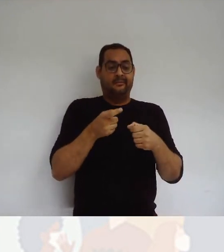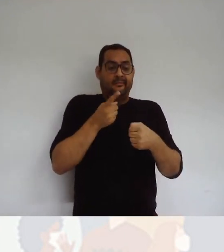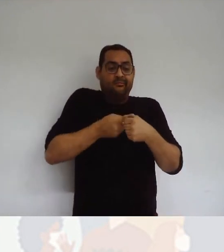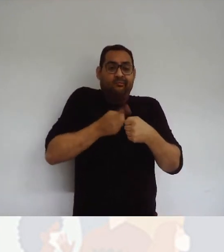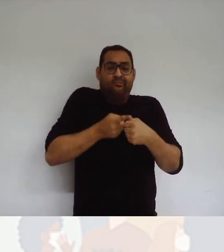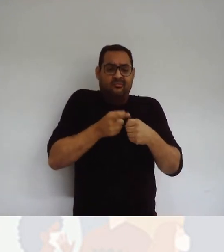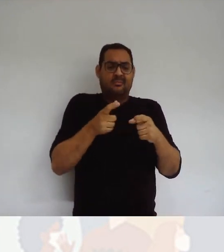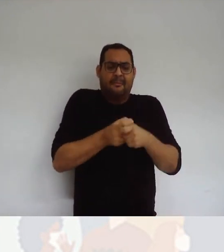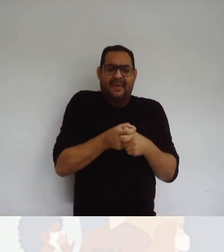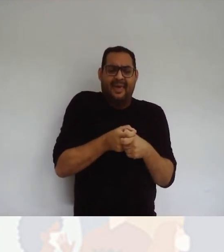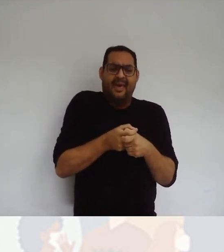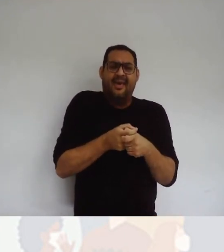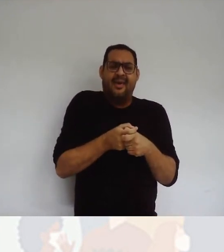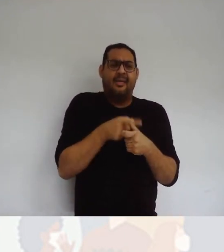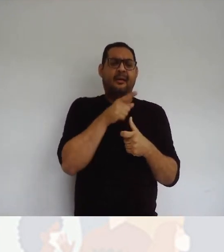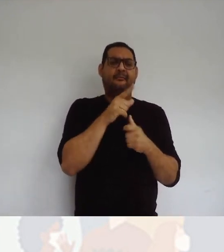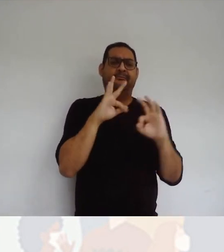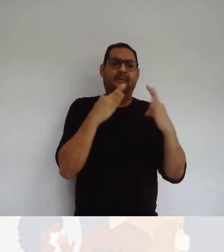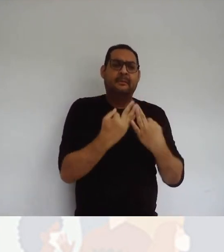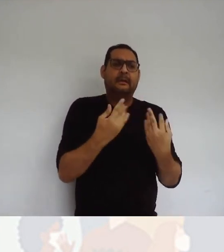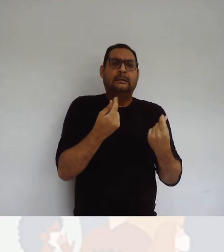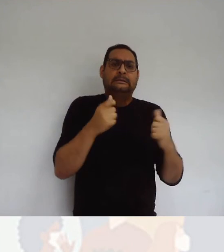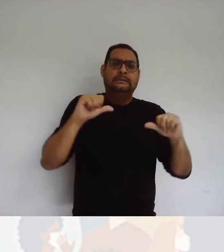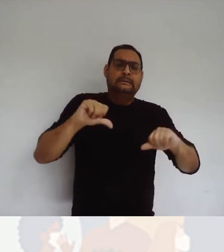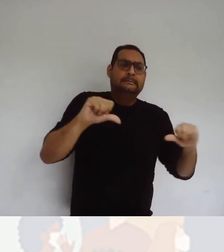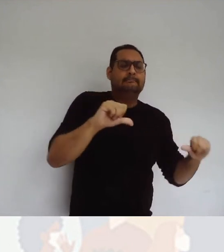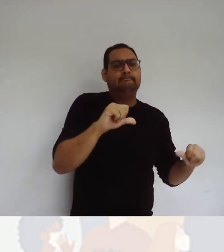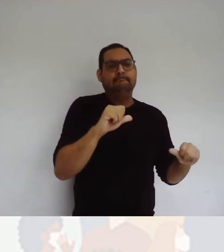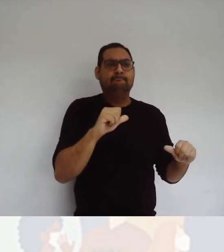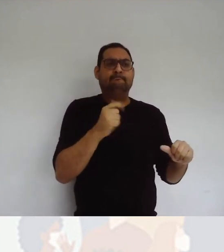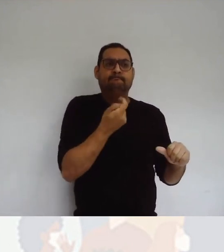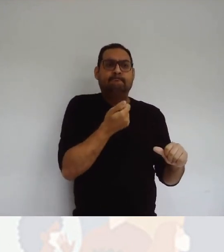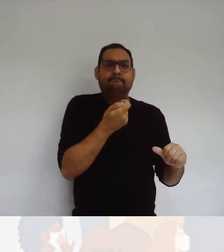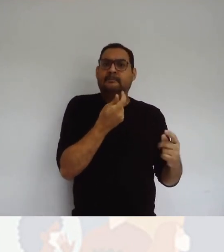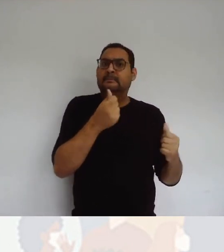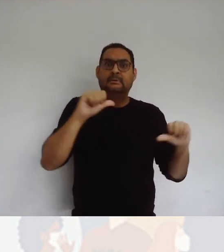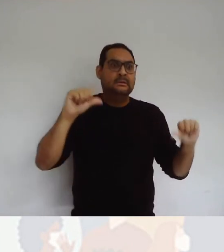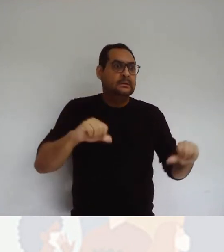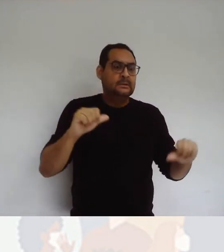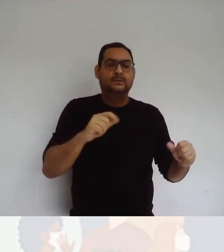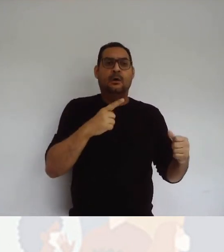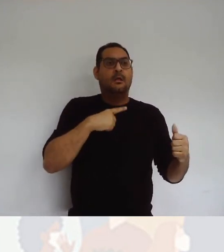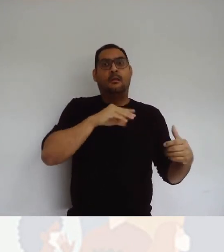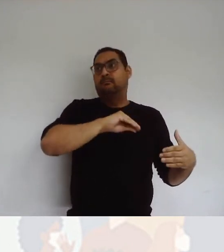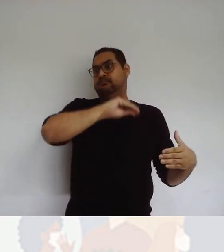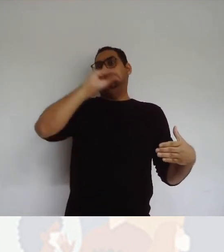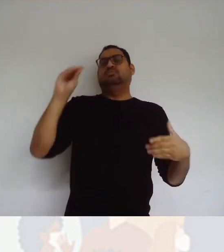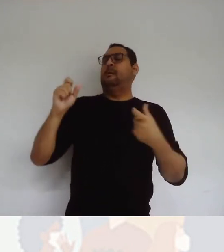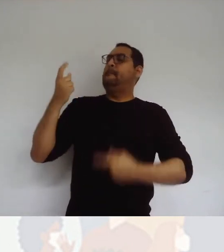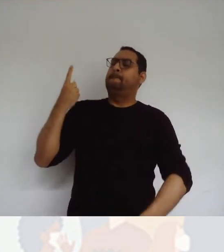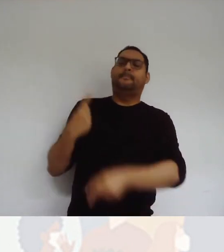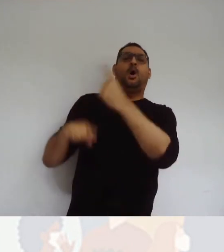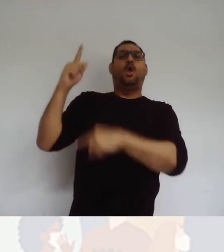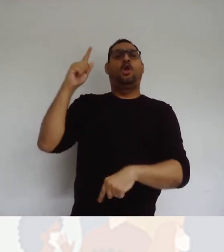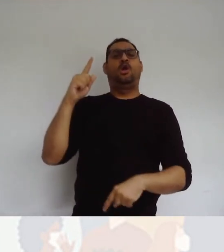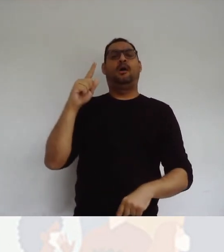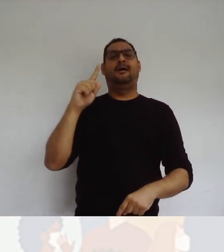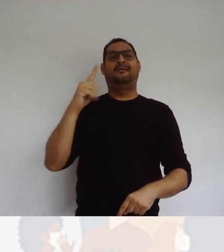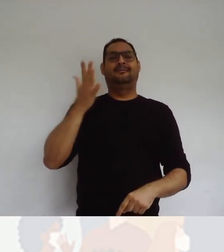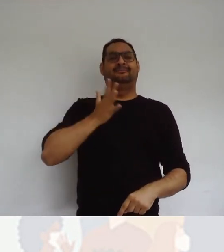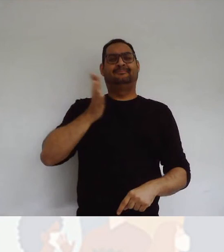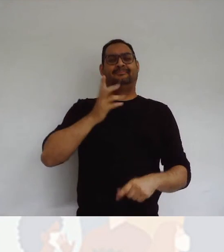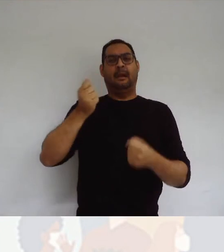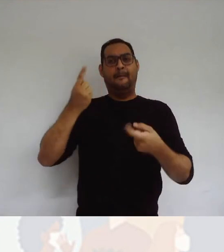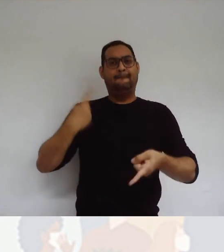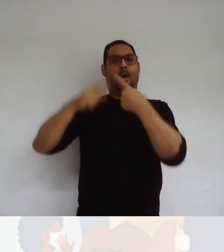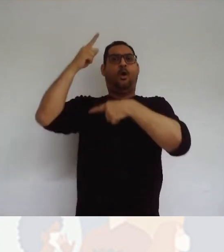uma cidade pequena, numa família de pouquíssima grana, né, uma classe social muito baixa, e ele vai,